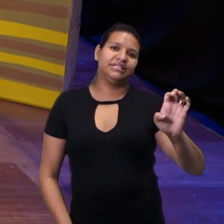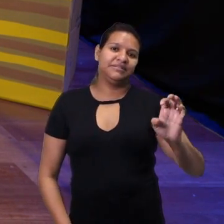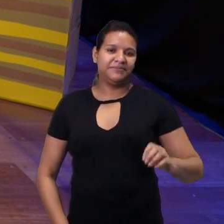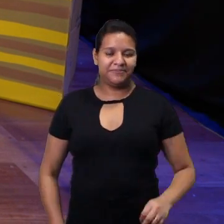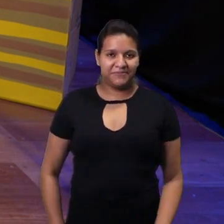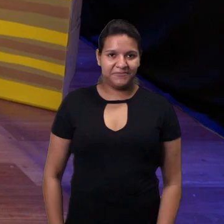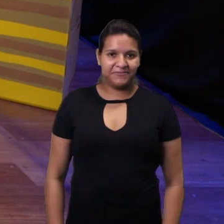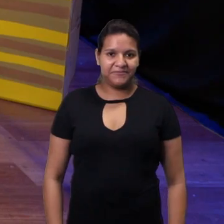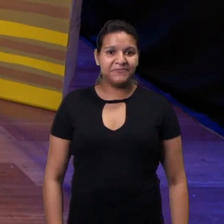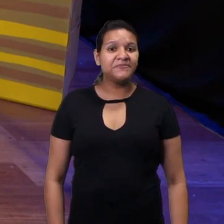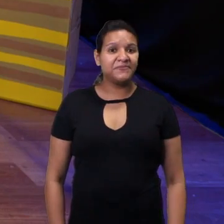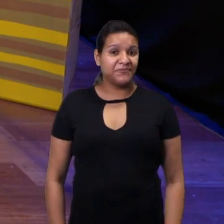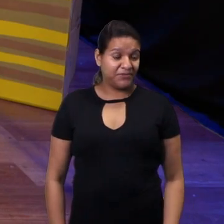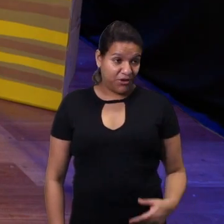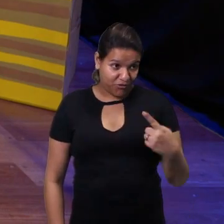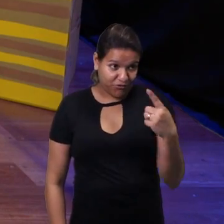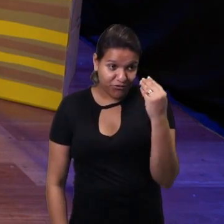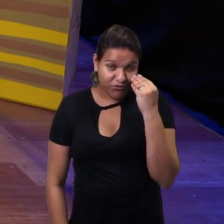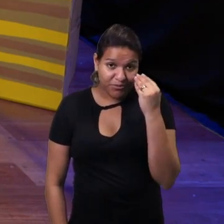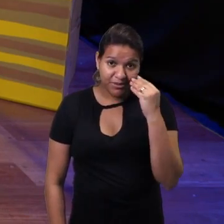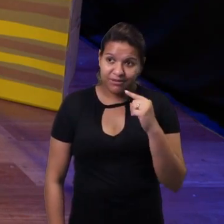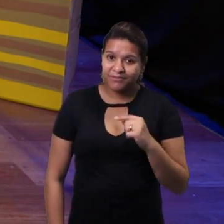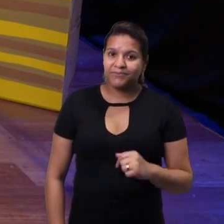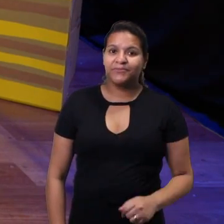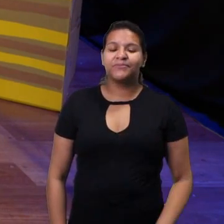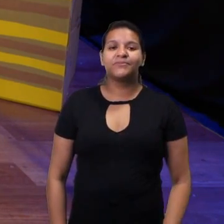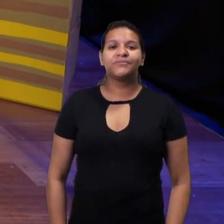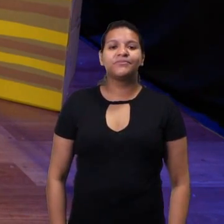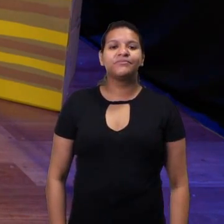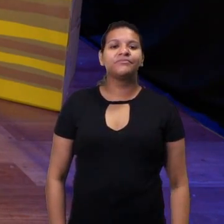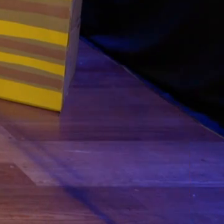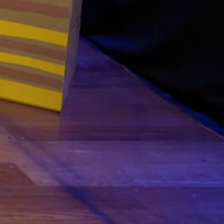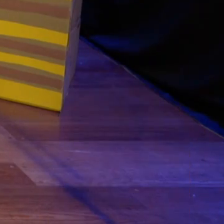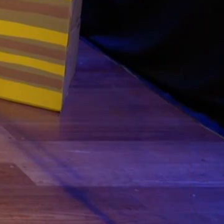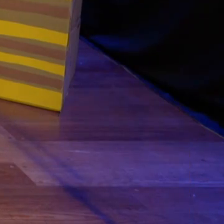mão esquerda da minha dupla. Vamos lá?